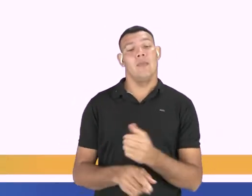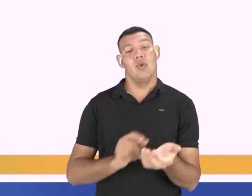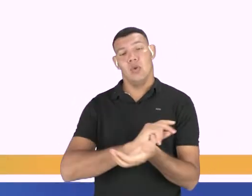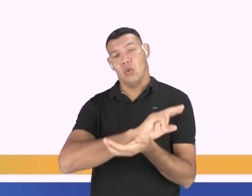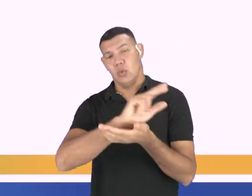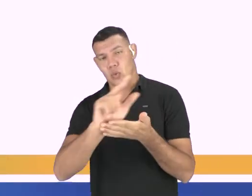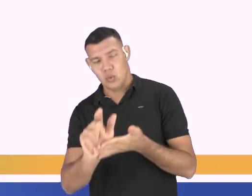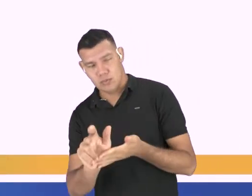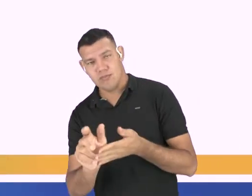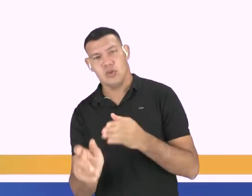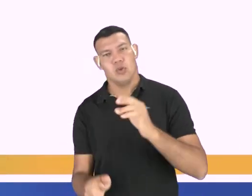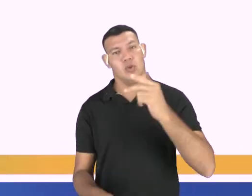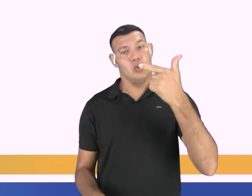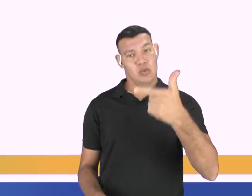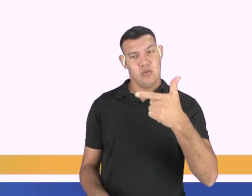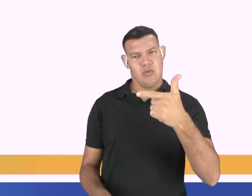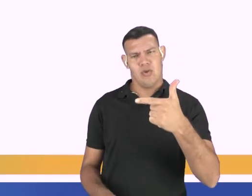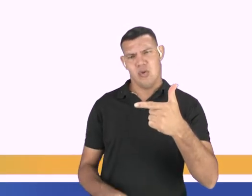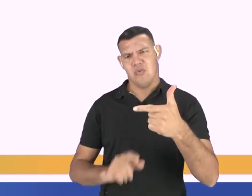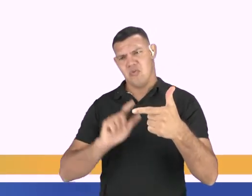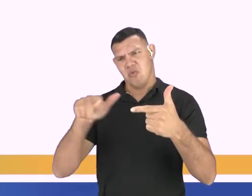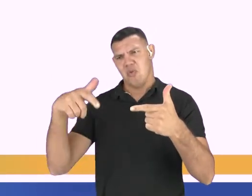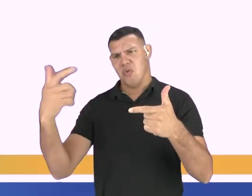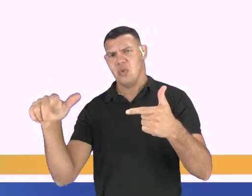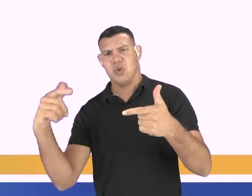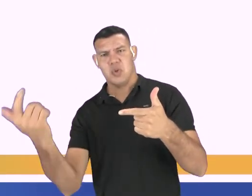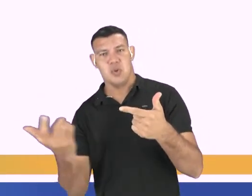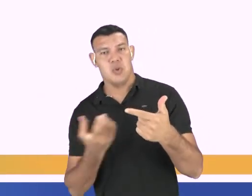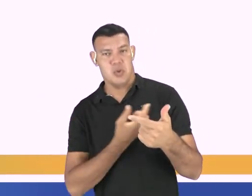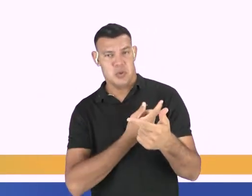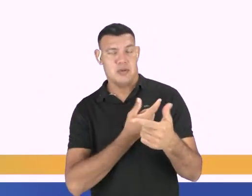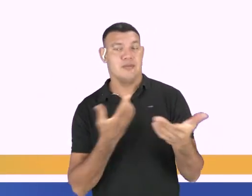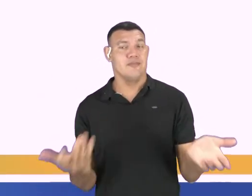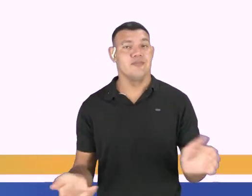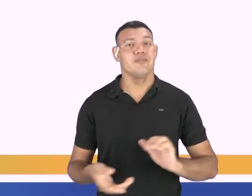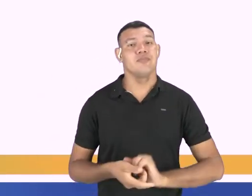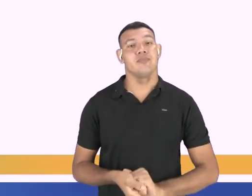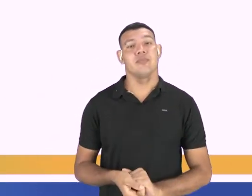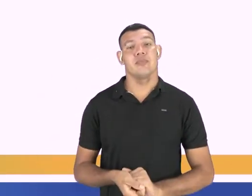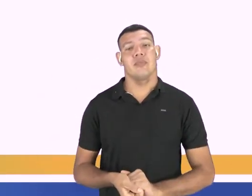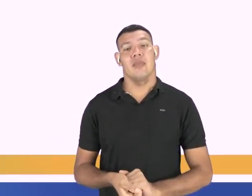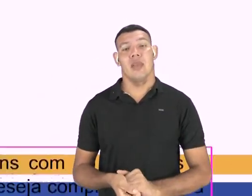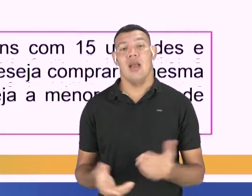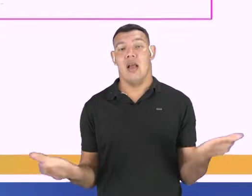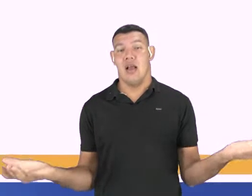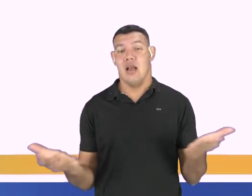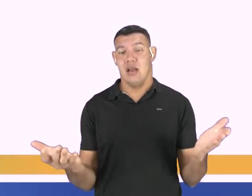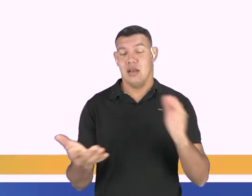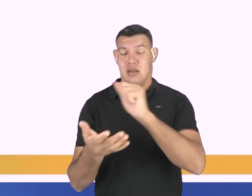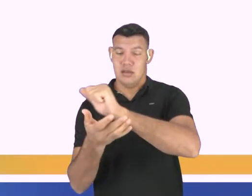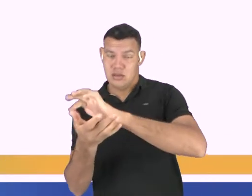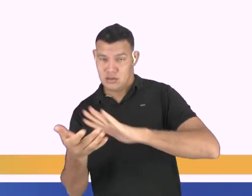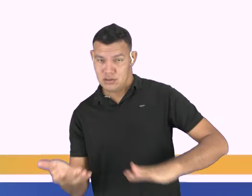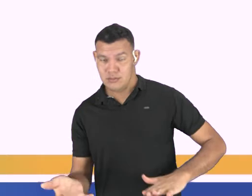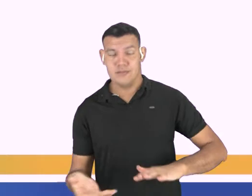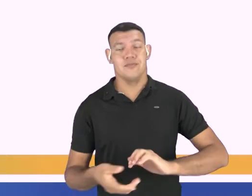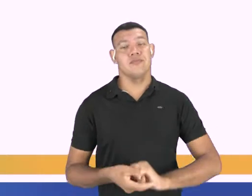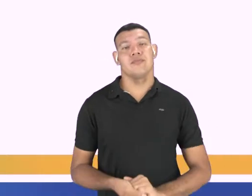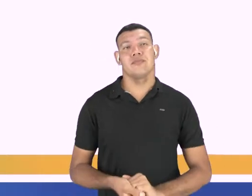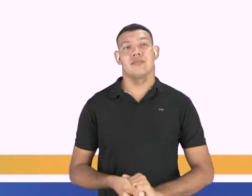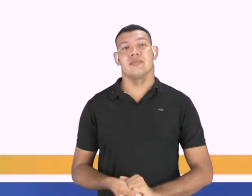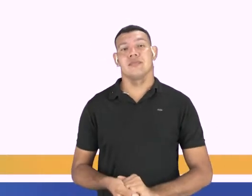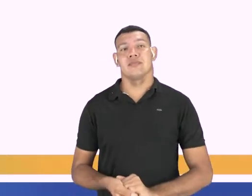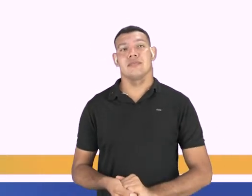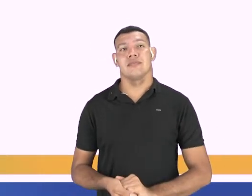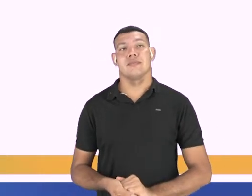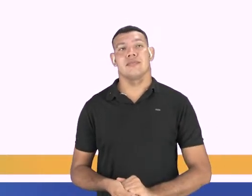mais números. Muito bem. Então, vamos lá para o nosso primeiro exercício referente a esse conteúdo. Uma loja